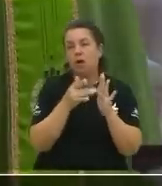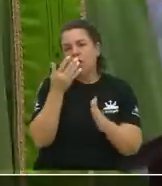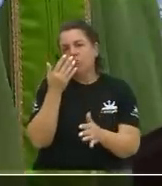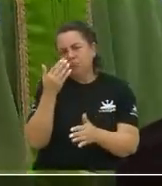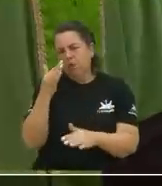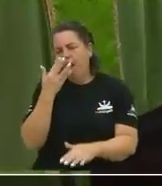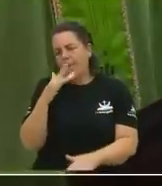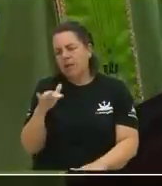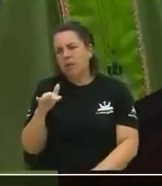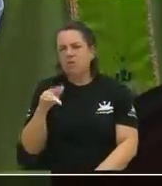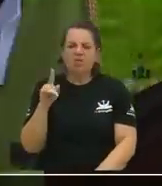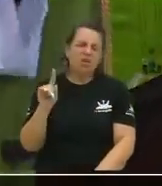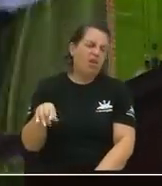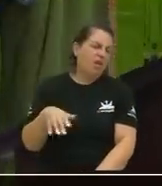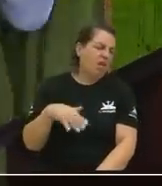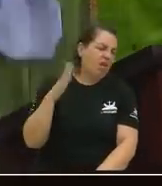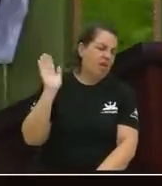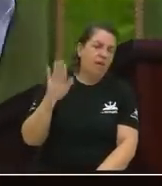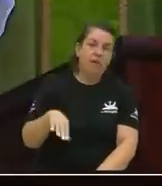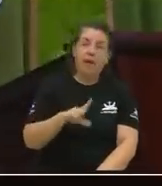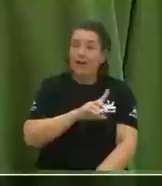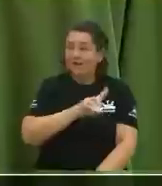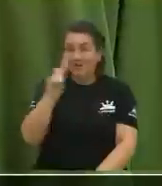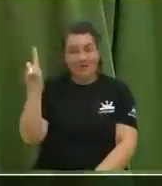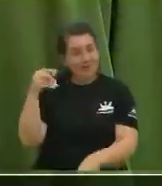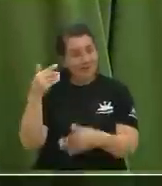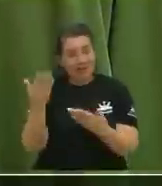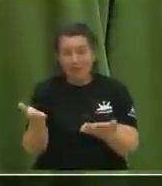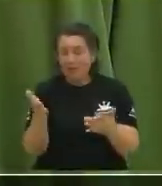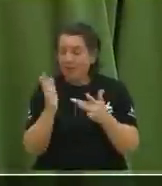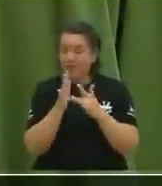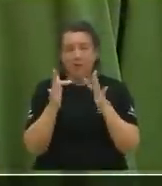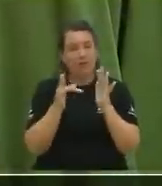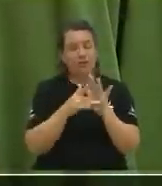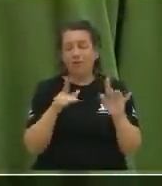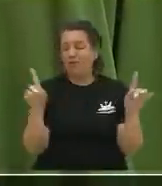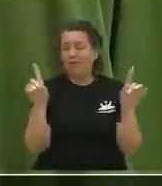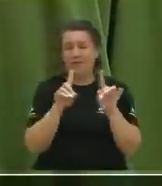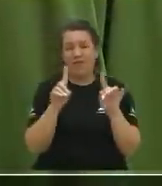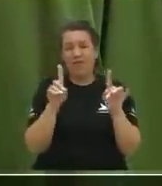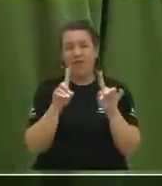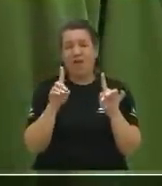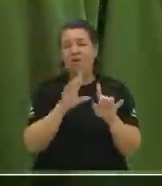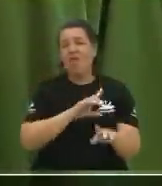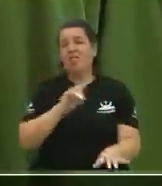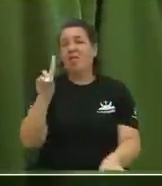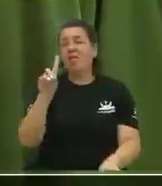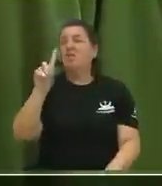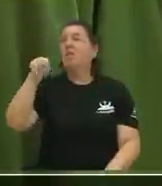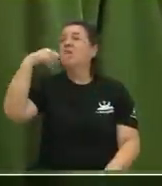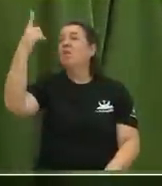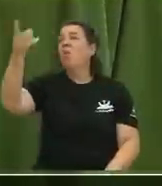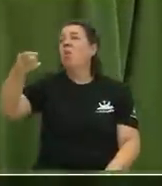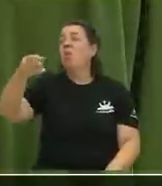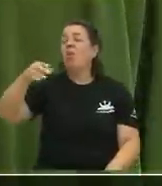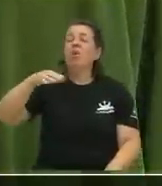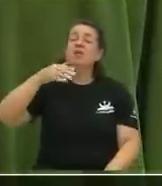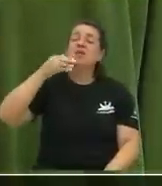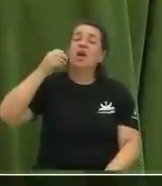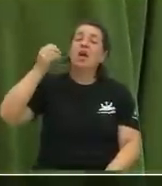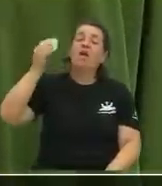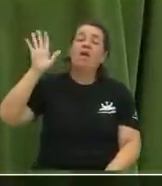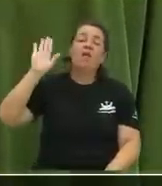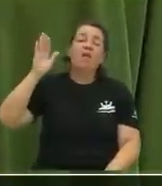pensa, era um menino. Não, era Deus. Jesus não ficou Deus depois da, que não é uma,